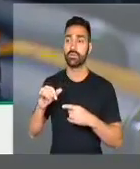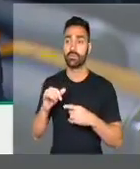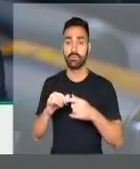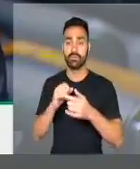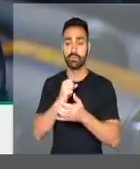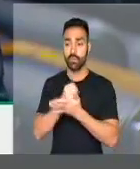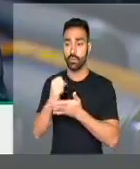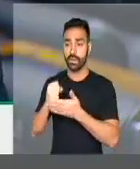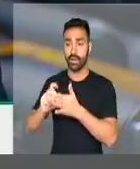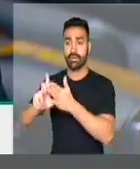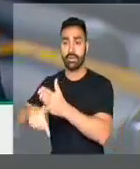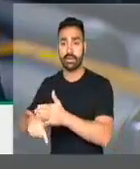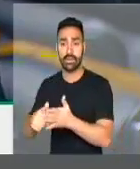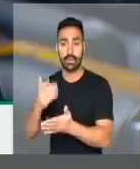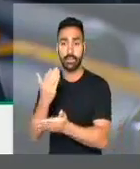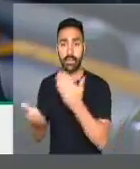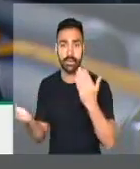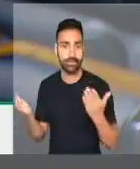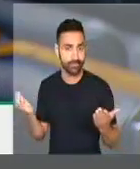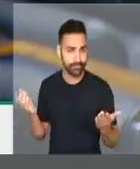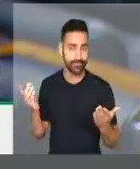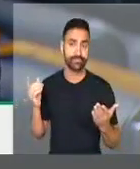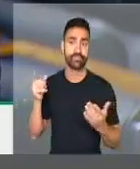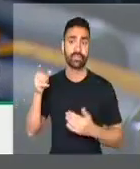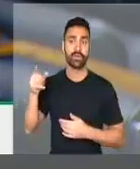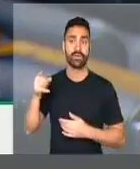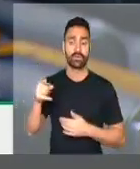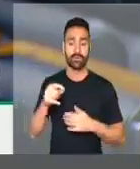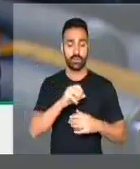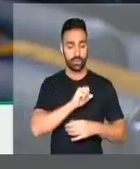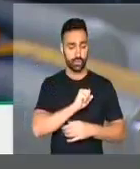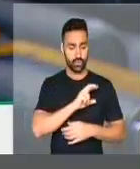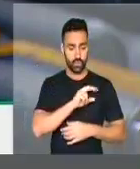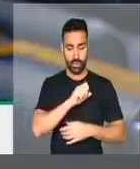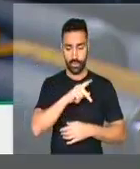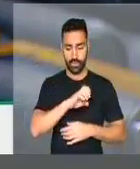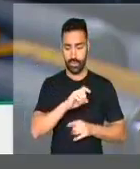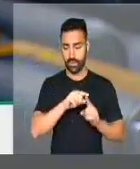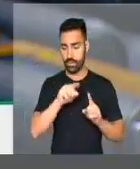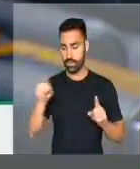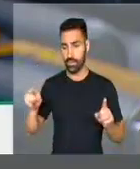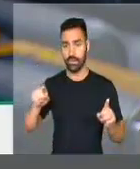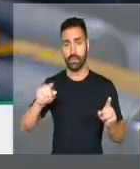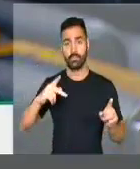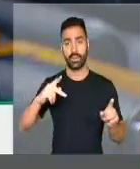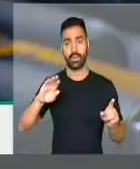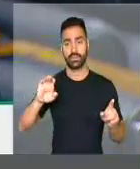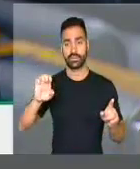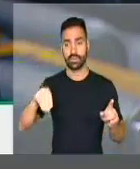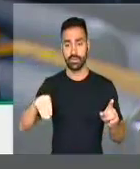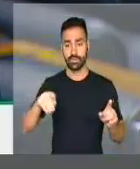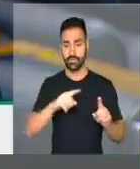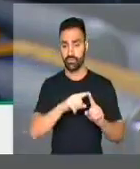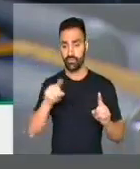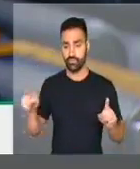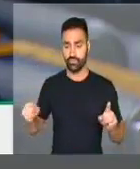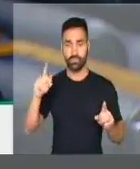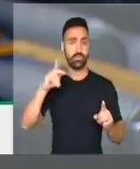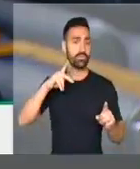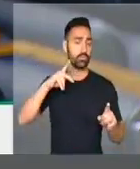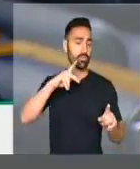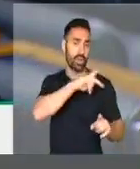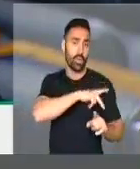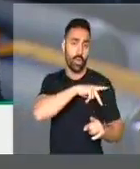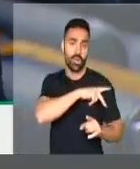o fato é que esse esqueleto montado no nordeste brasileiro que liga suape ao pé sem é eliseu martins no piauí